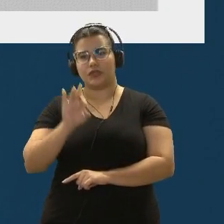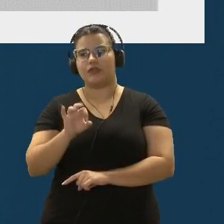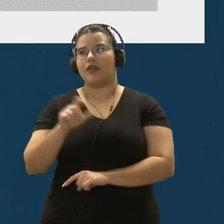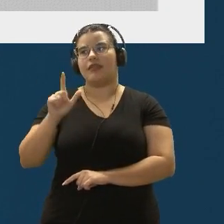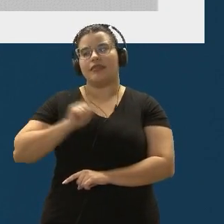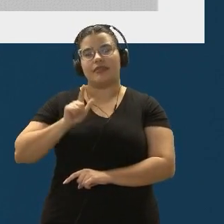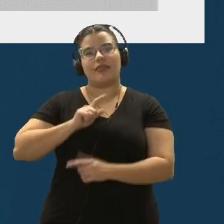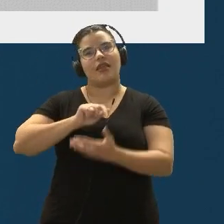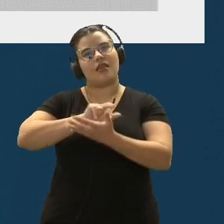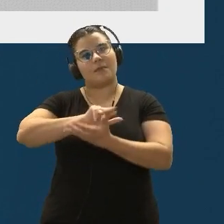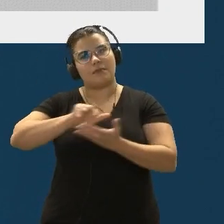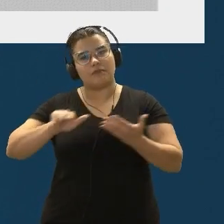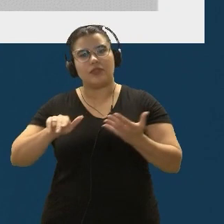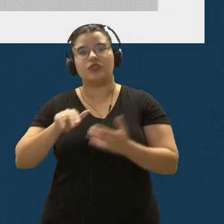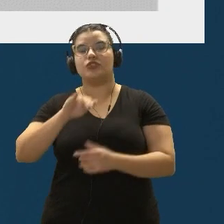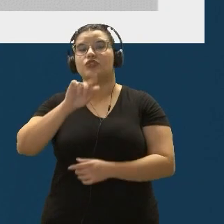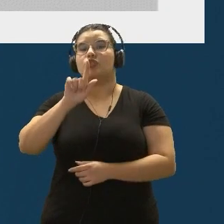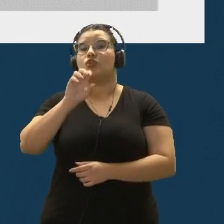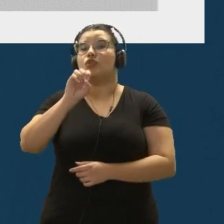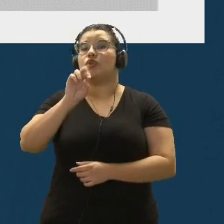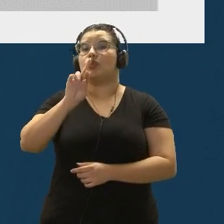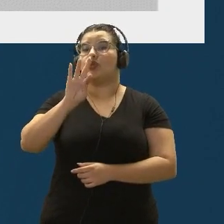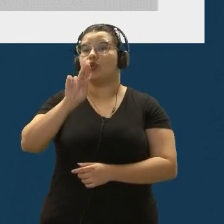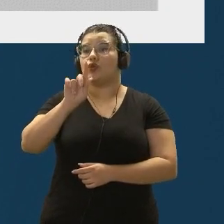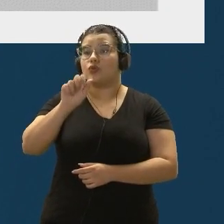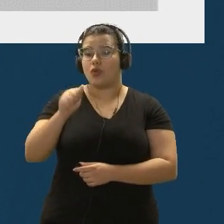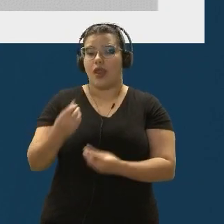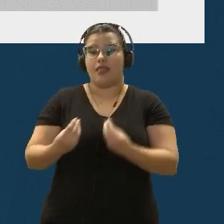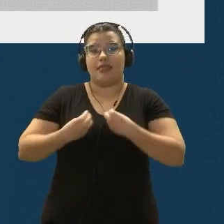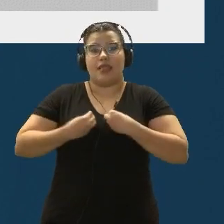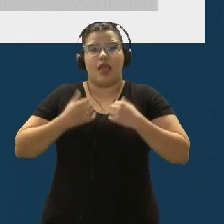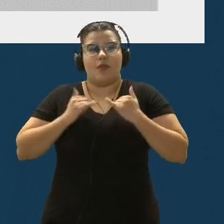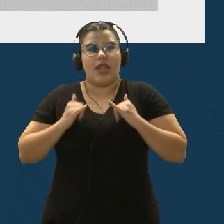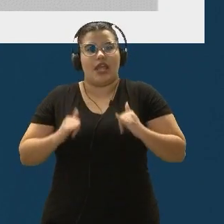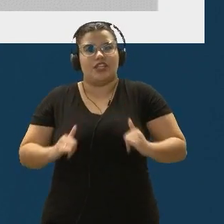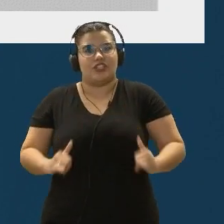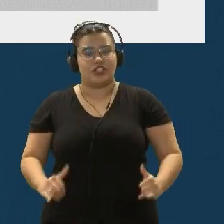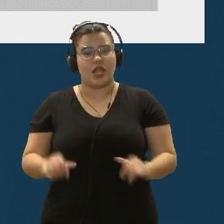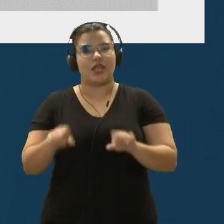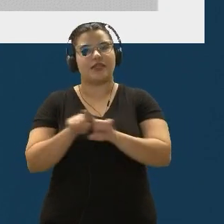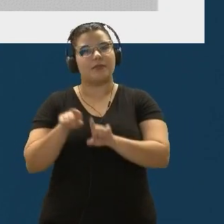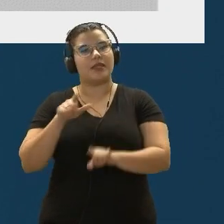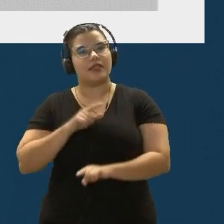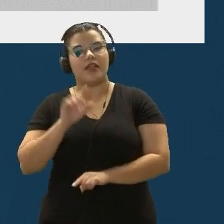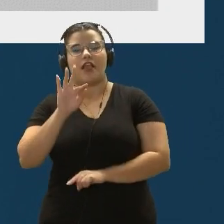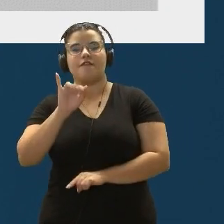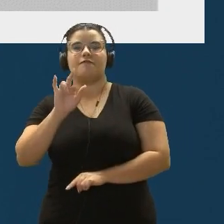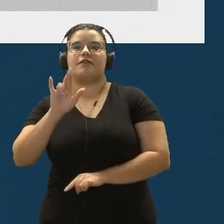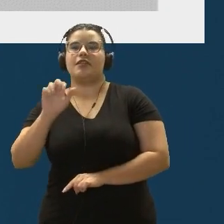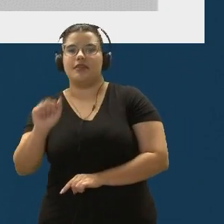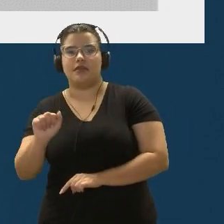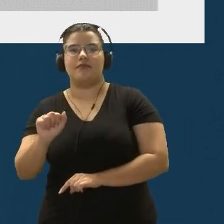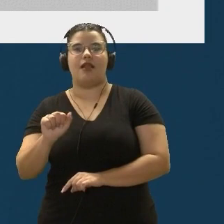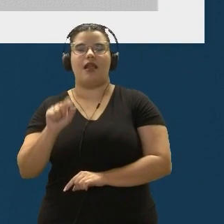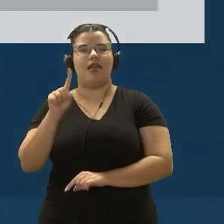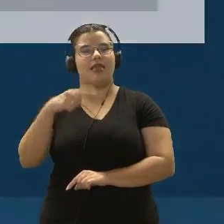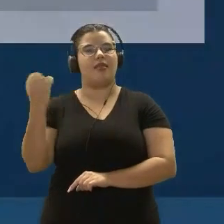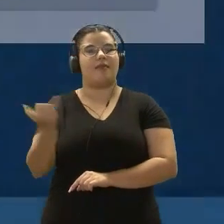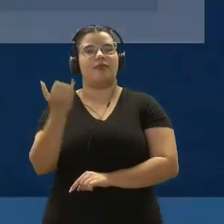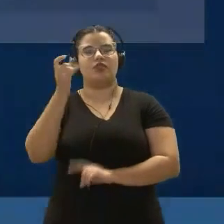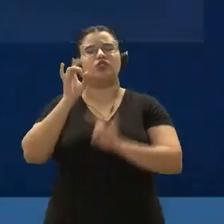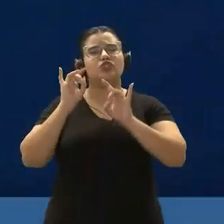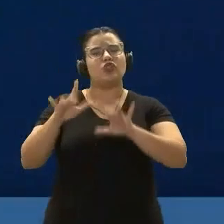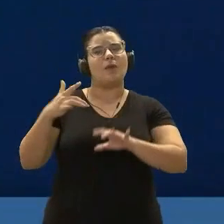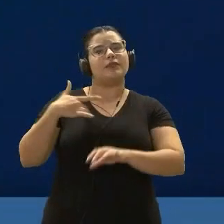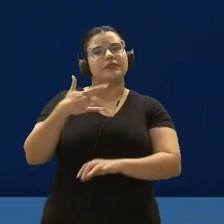tem fonte de gordura, o que é importante para gerar energia, e fontes de fibras, o que é muito importante não só para a